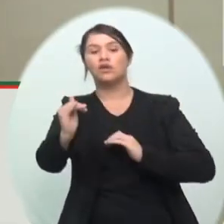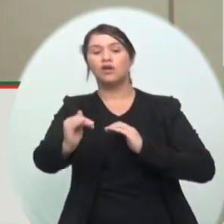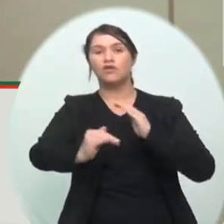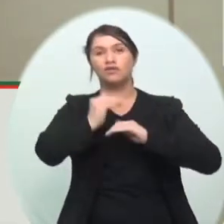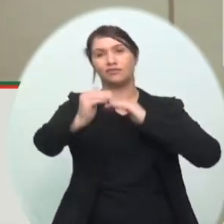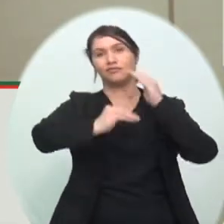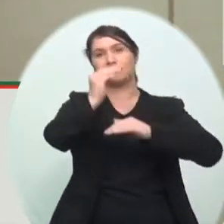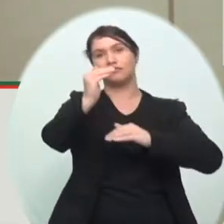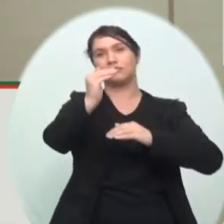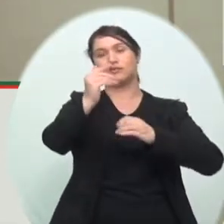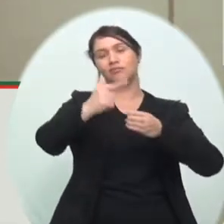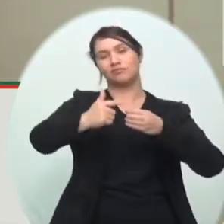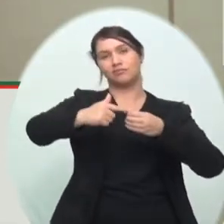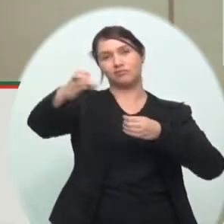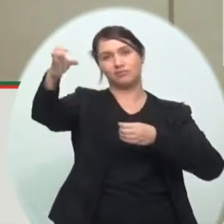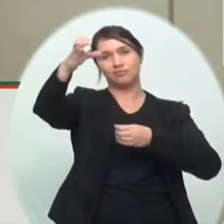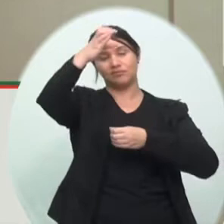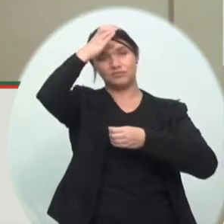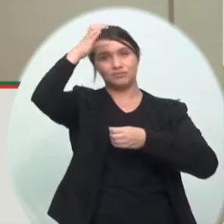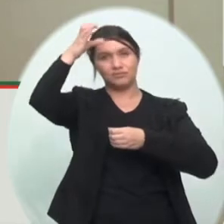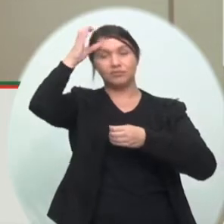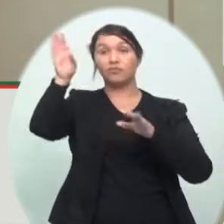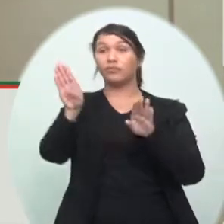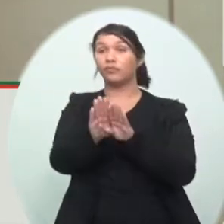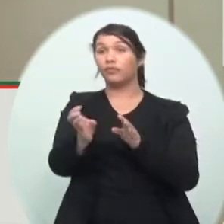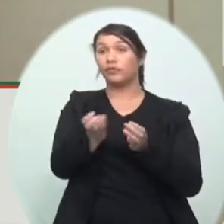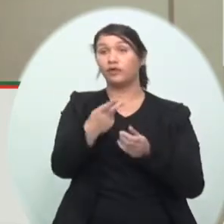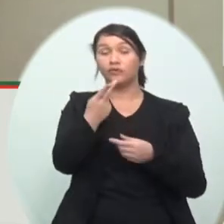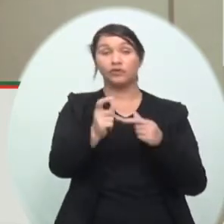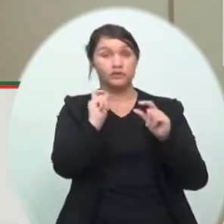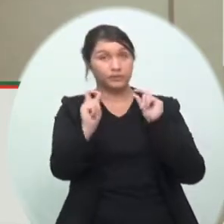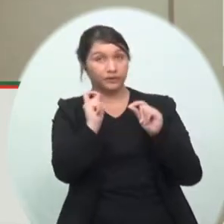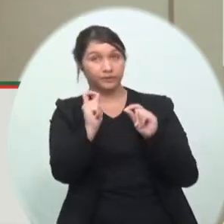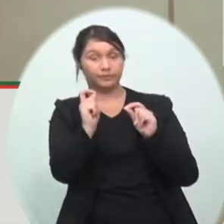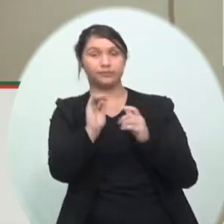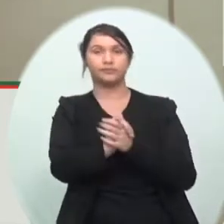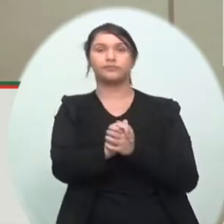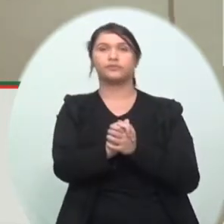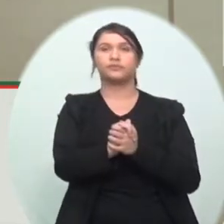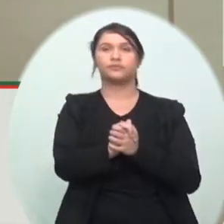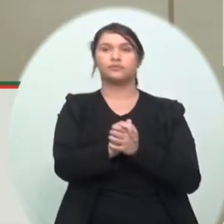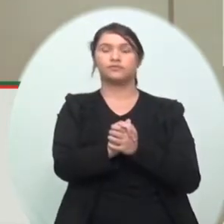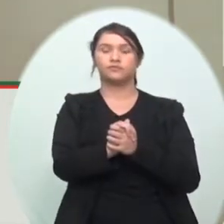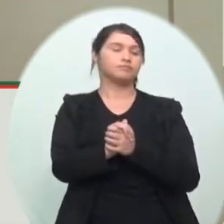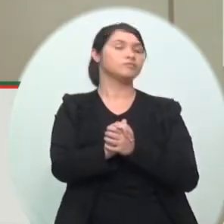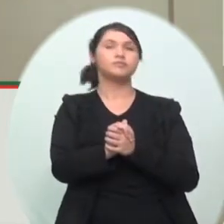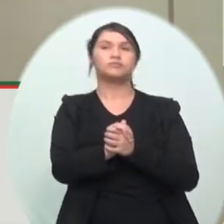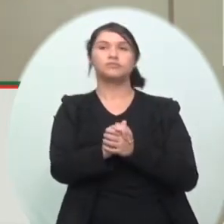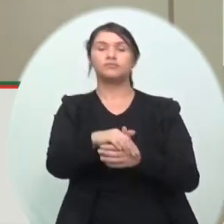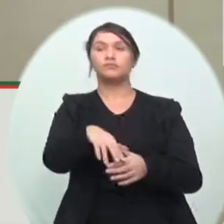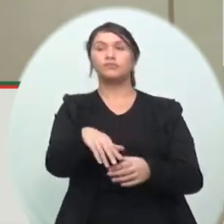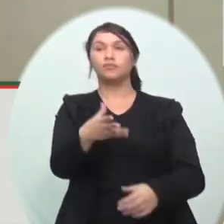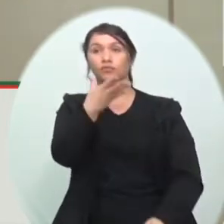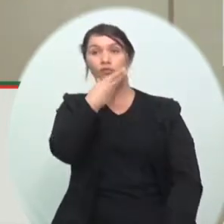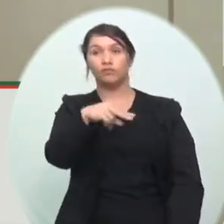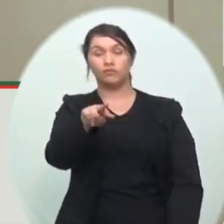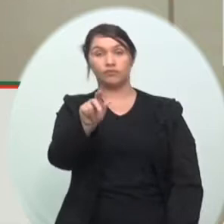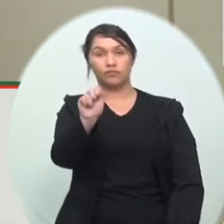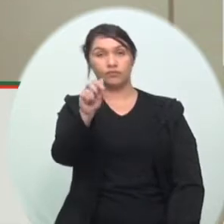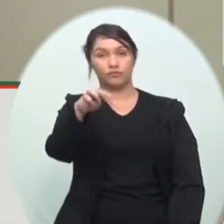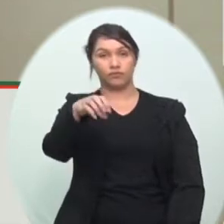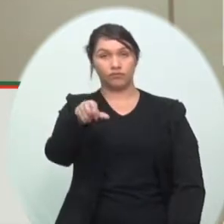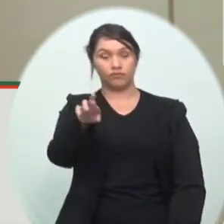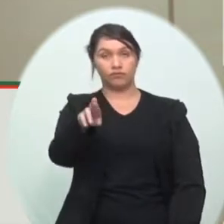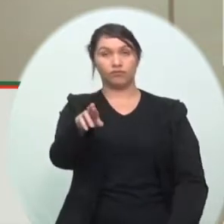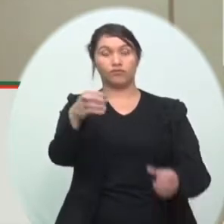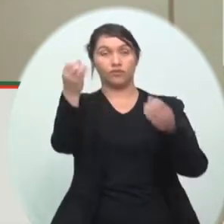Criciúma. Eu quero também fazer uma colocação acerca daquilo que o Valmor falou das empresas de tecnologia hoje